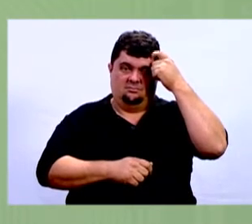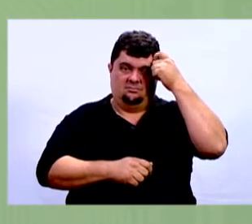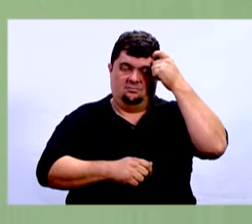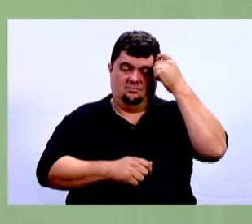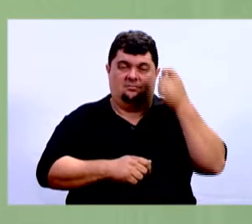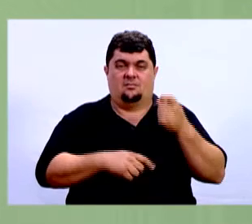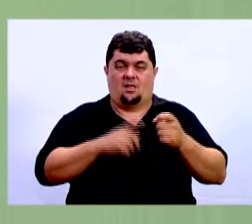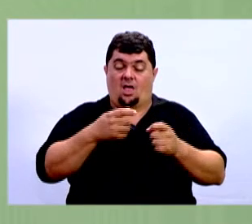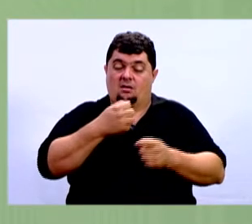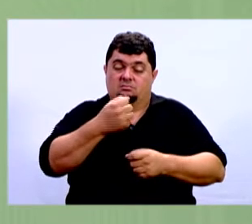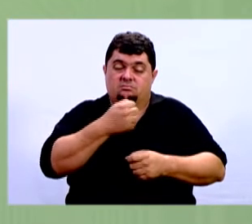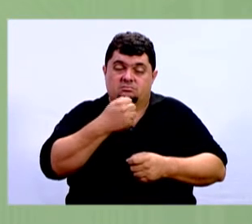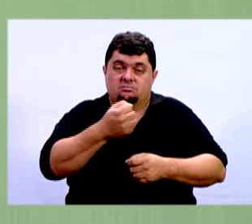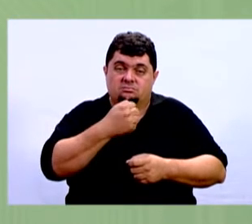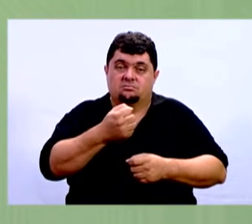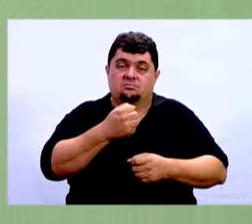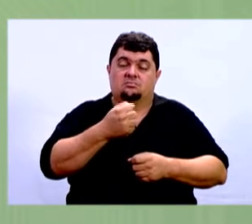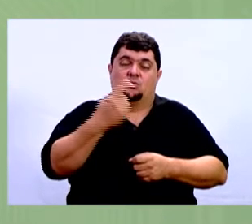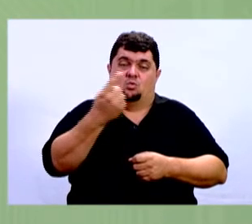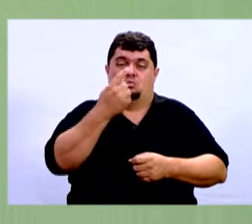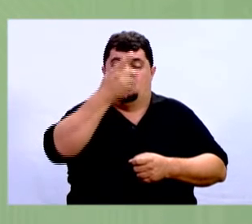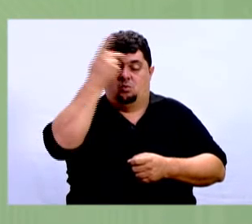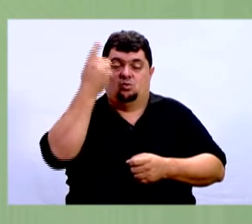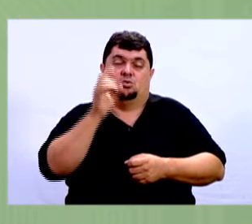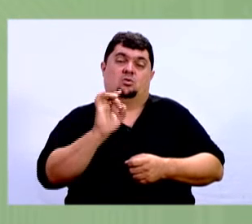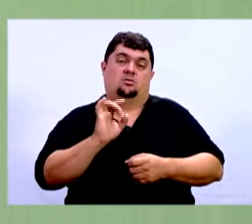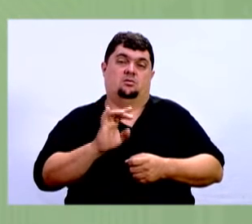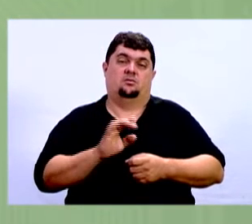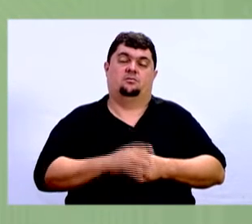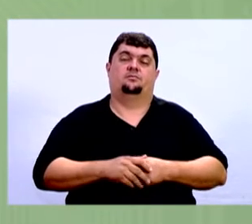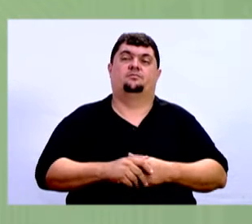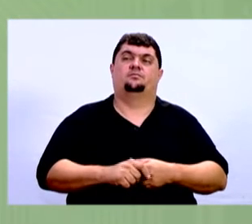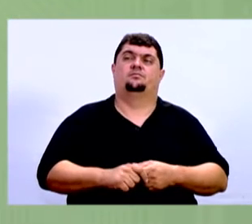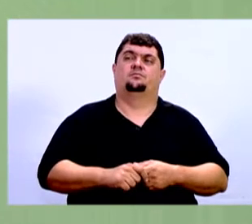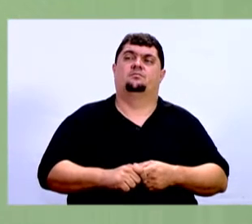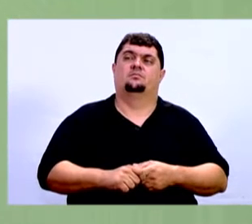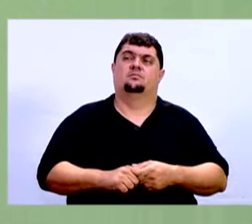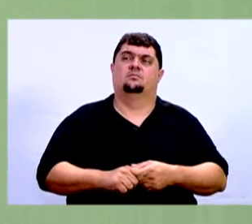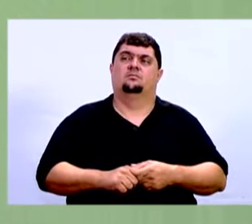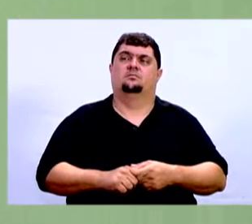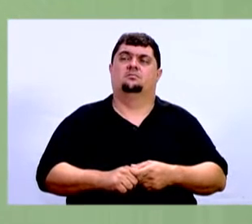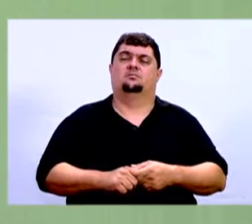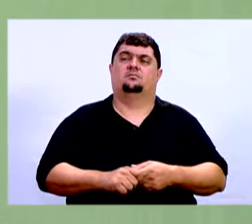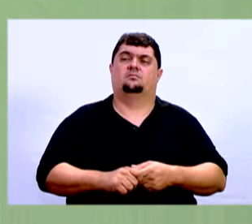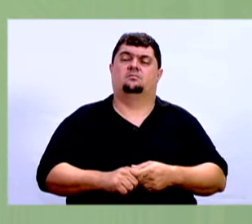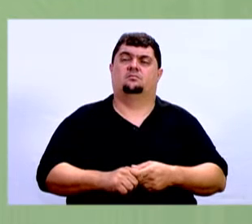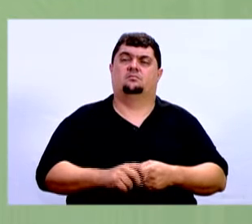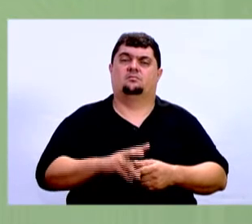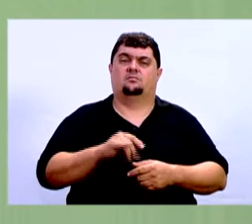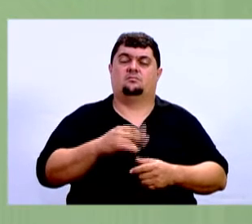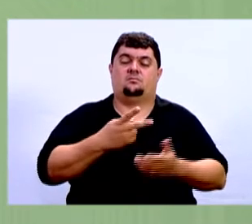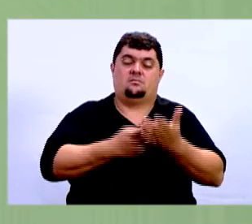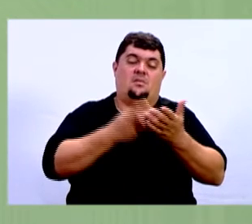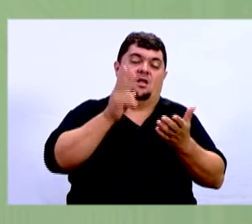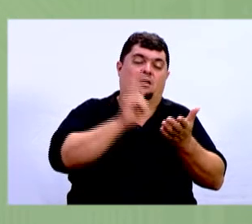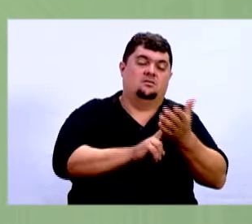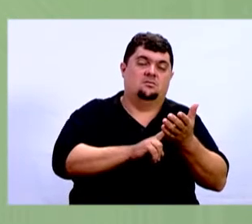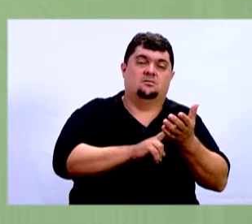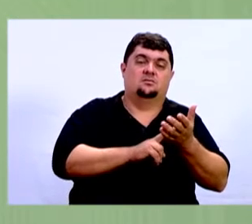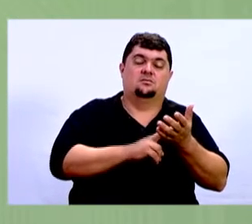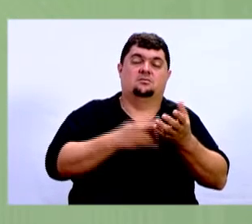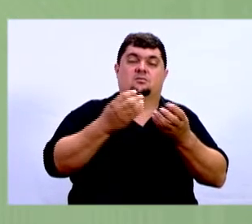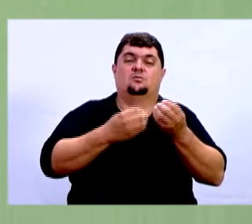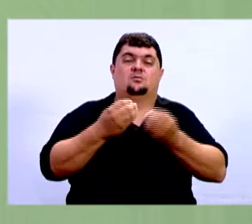quando você faz uma entrevista com uma única pessoa, E aí você vai fazer a interpretação disso. E o que